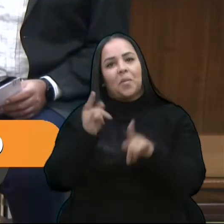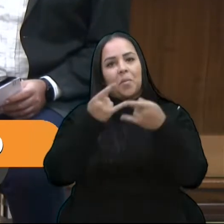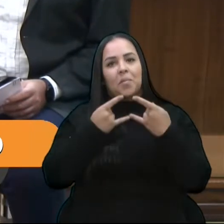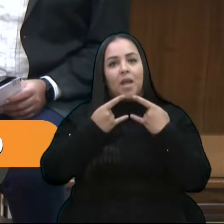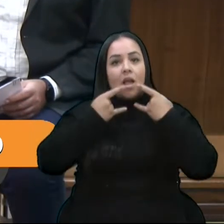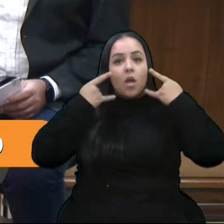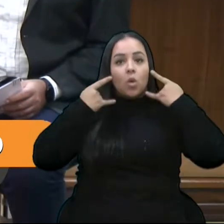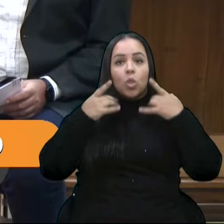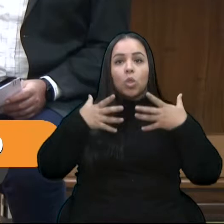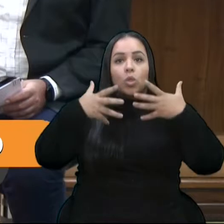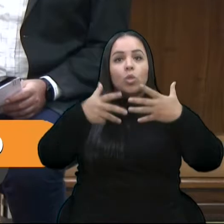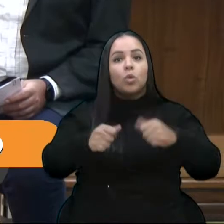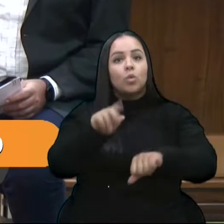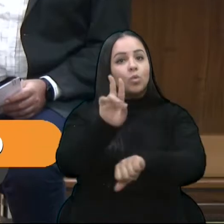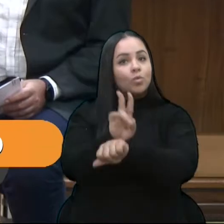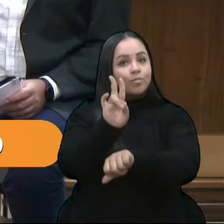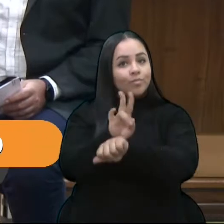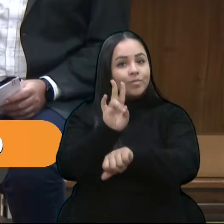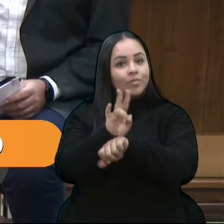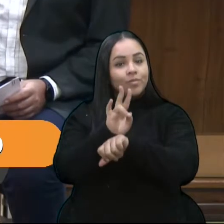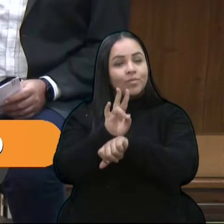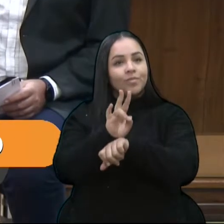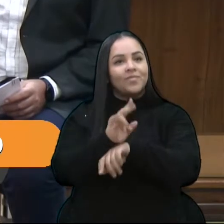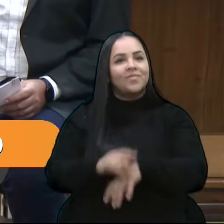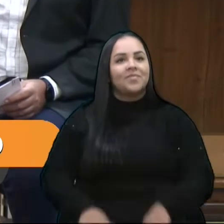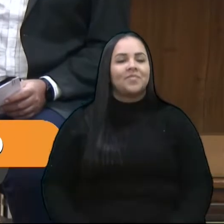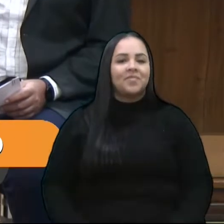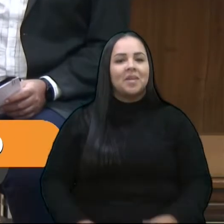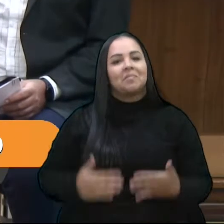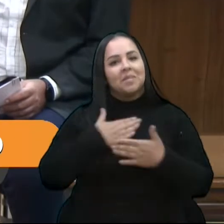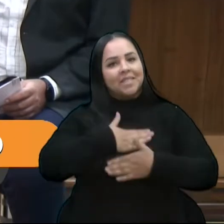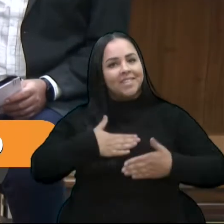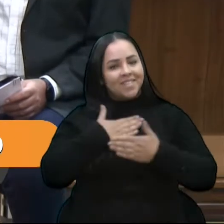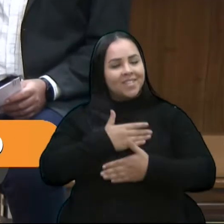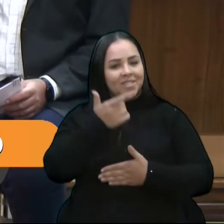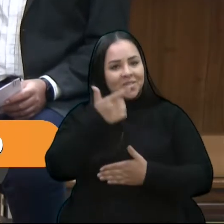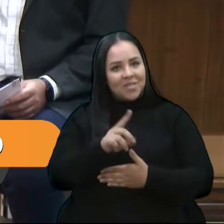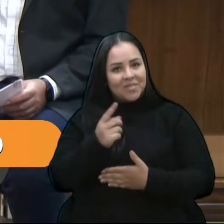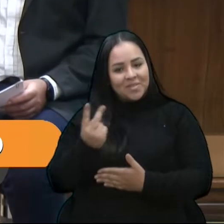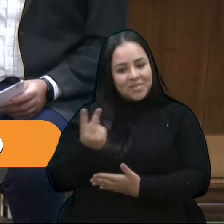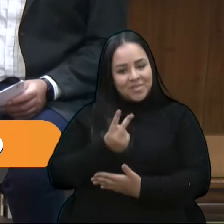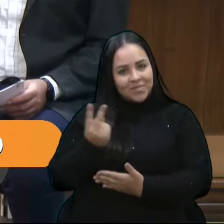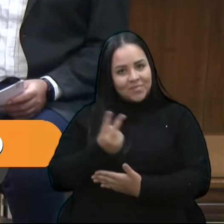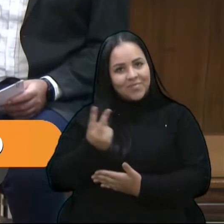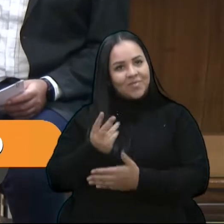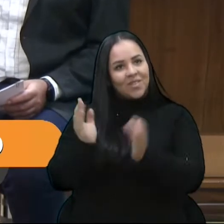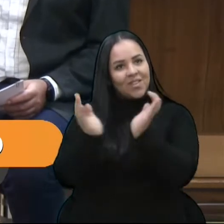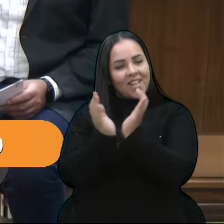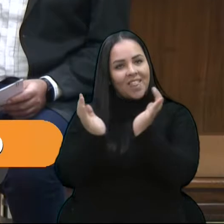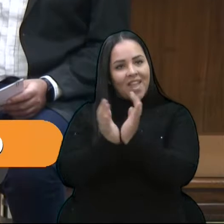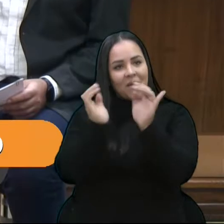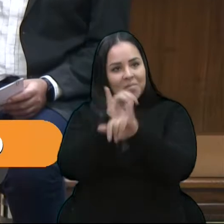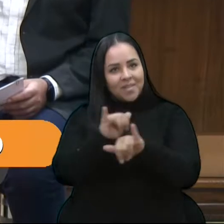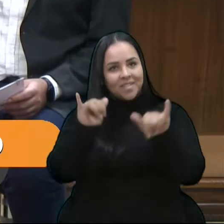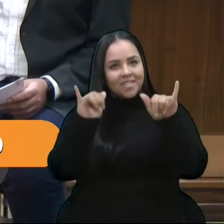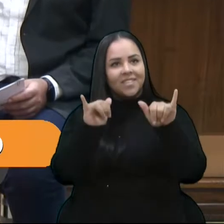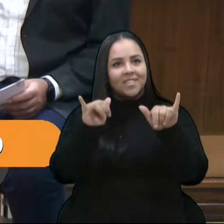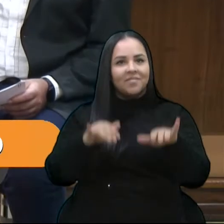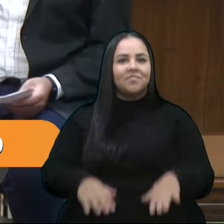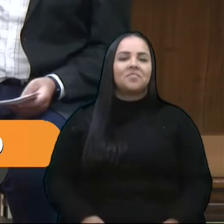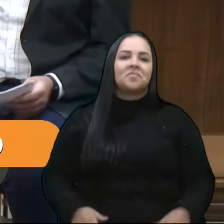rigor. Fábio, prazer tê-lo aqui novamente como colega de apresentação. Boa noite. Boa noite, quero saudar a ti, Thales